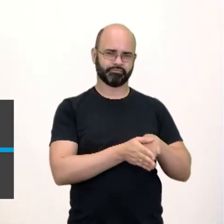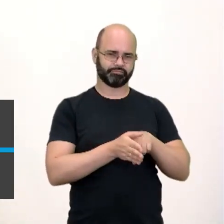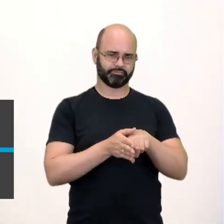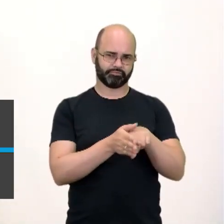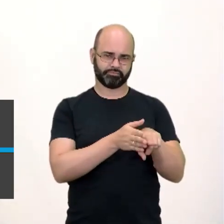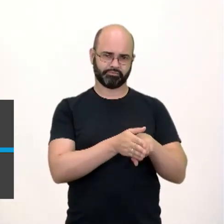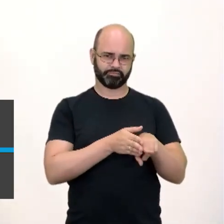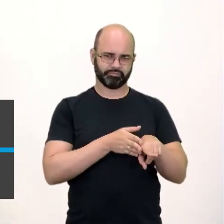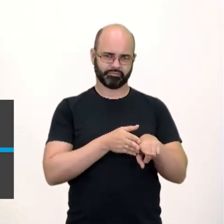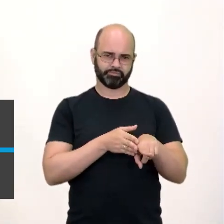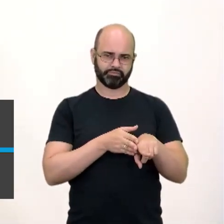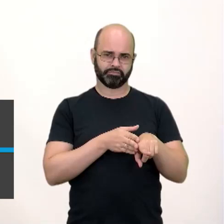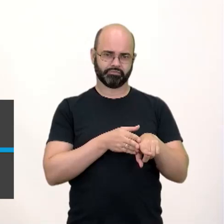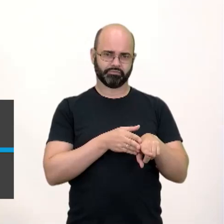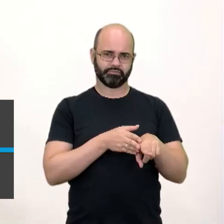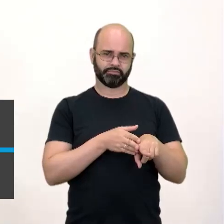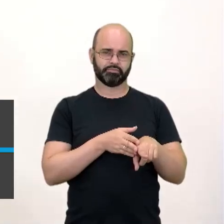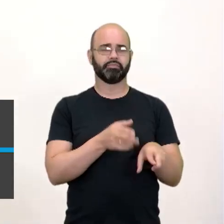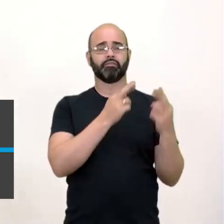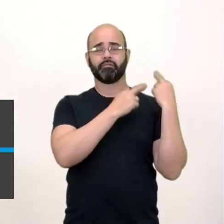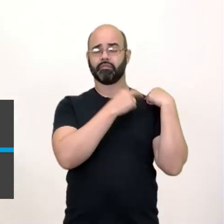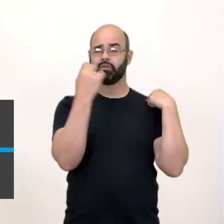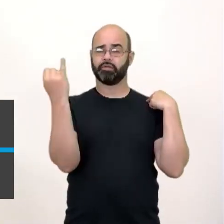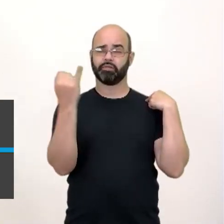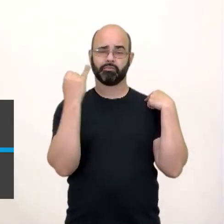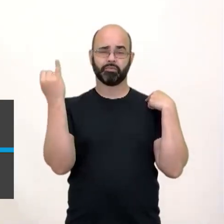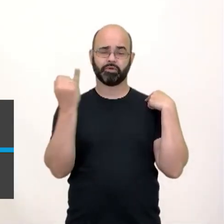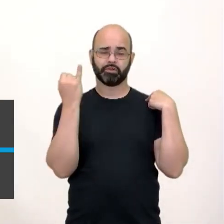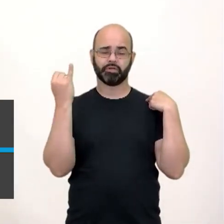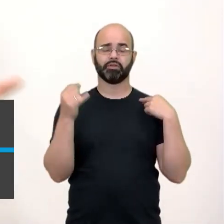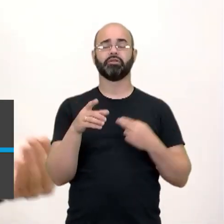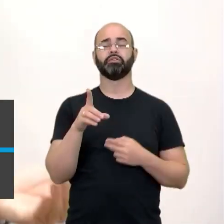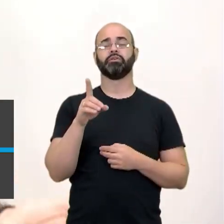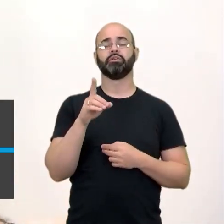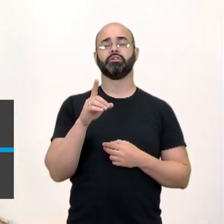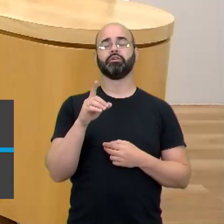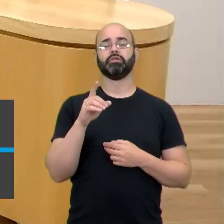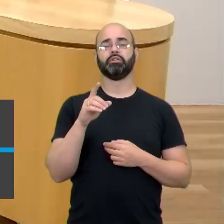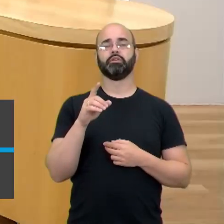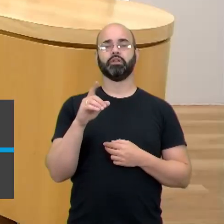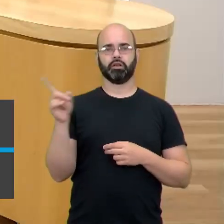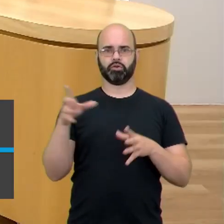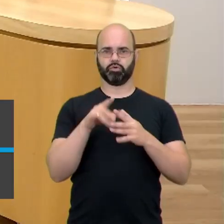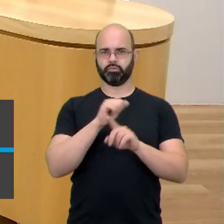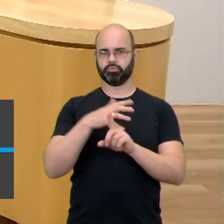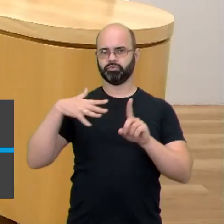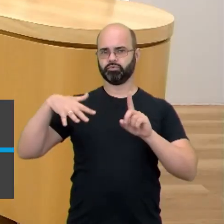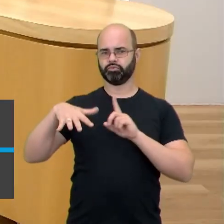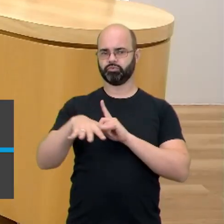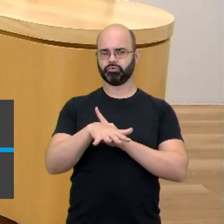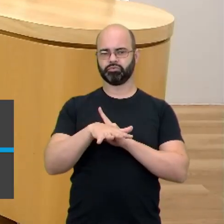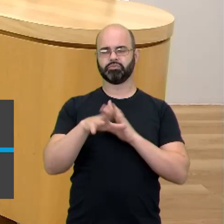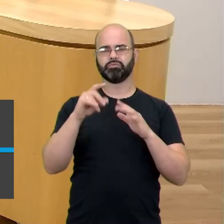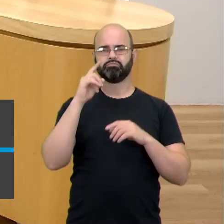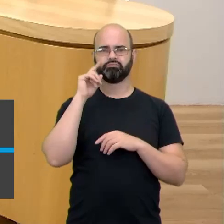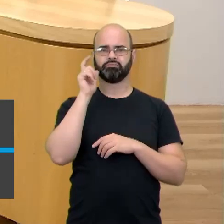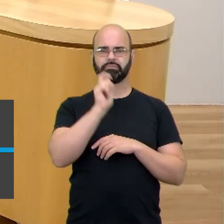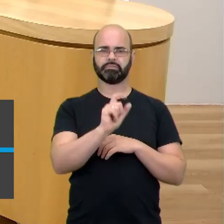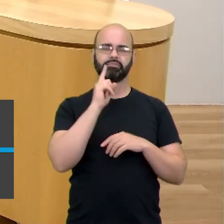fundamental na interação e nos ditames, que muitas vezes nem são sociais, são apenas de interesse